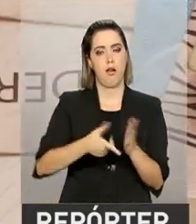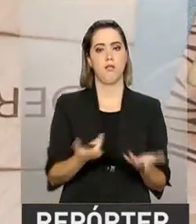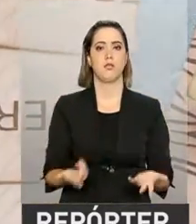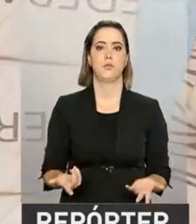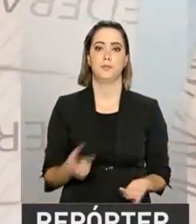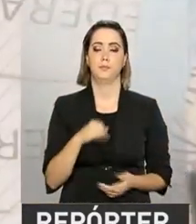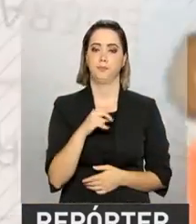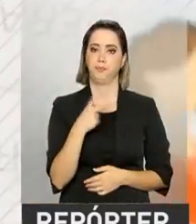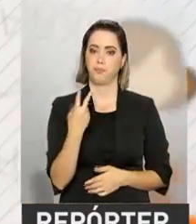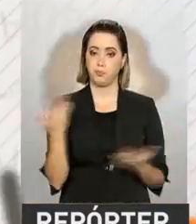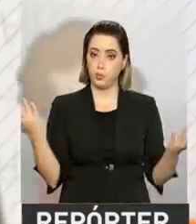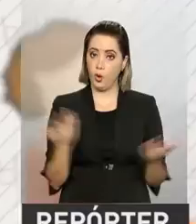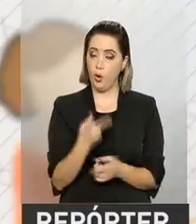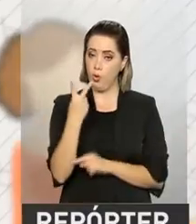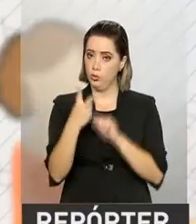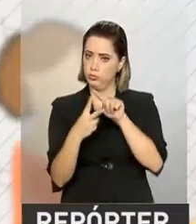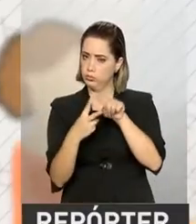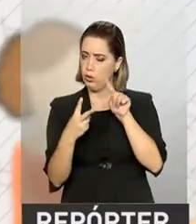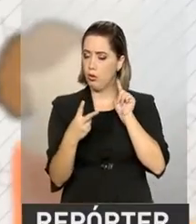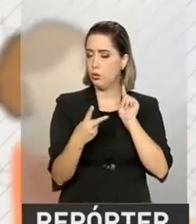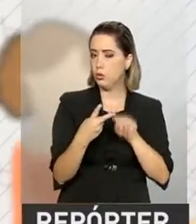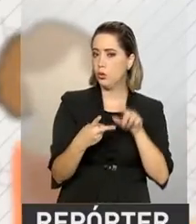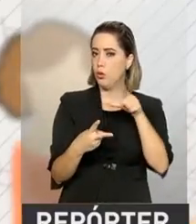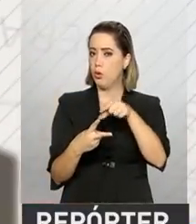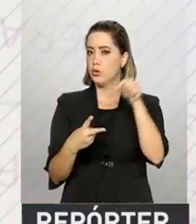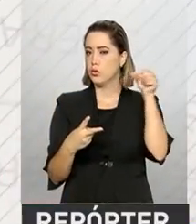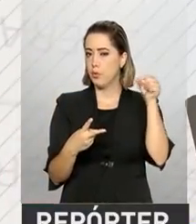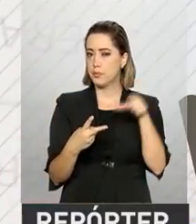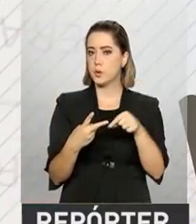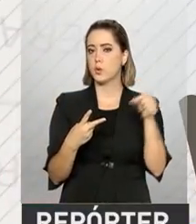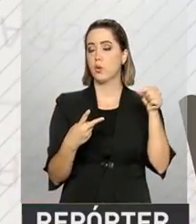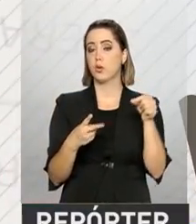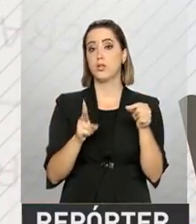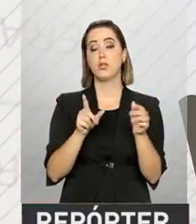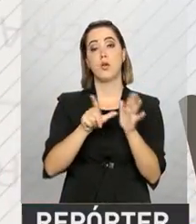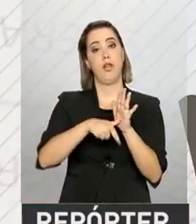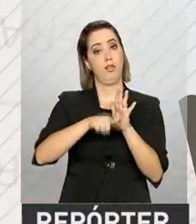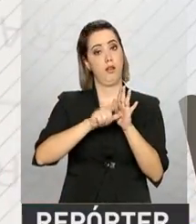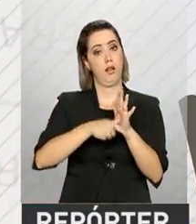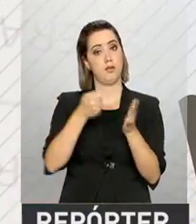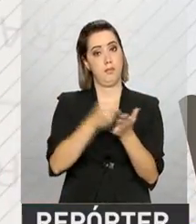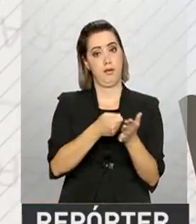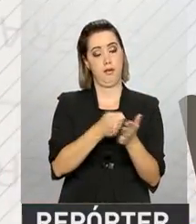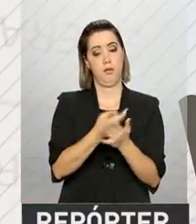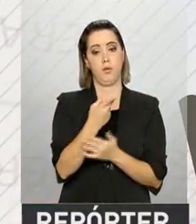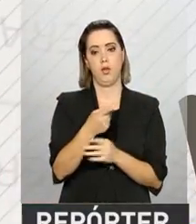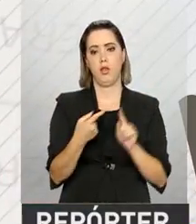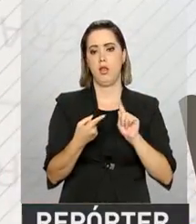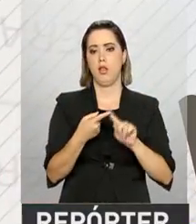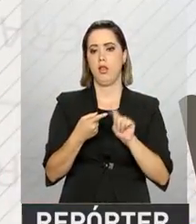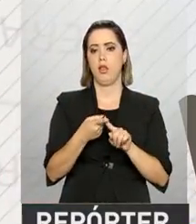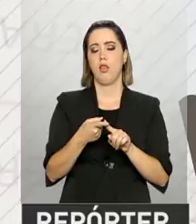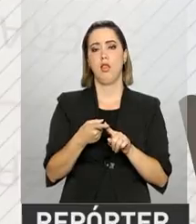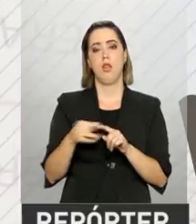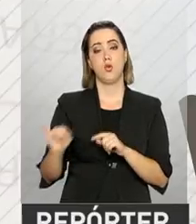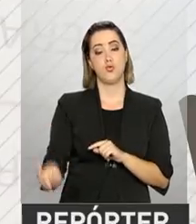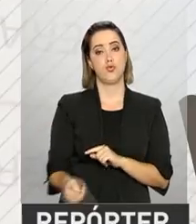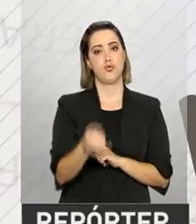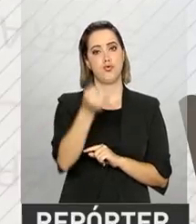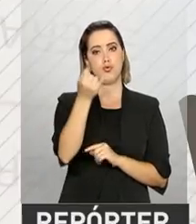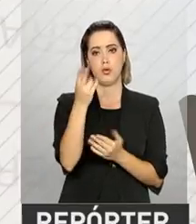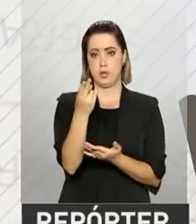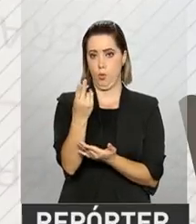os bancos têm duas opções na hora de cobrar as parcelas em atraso: manter a taxa original do contrato ou aplicar uma taxa de